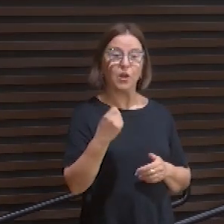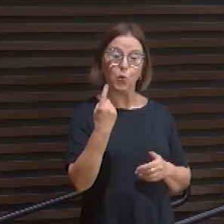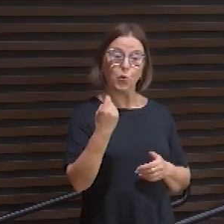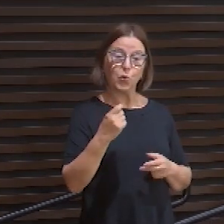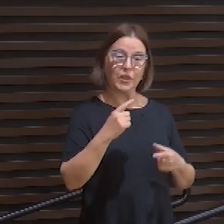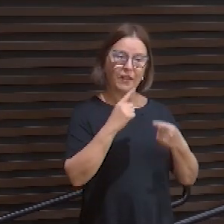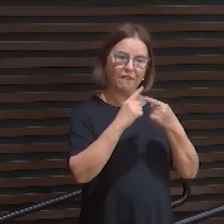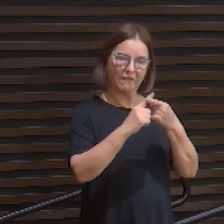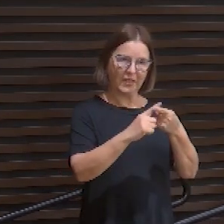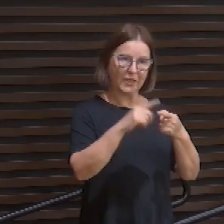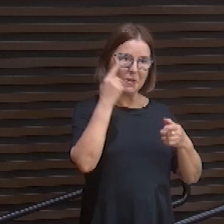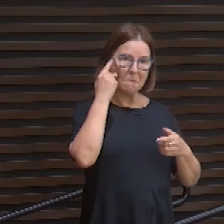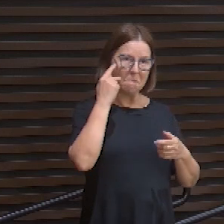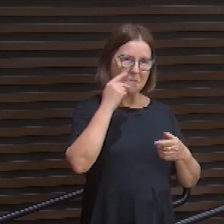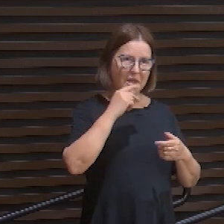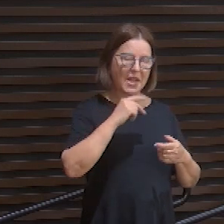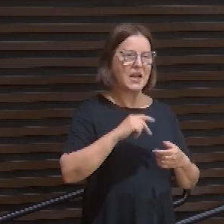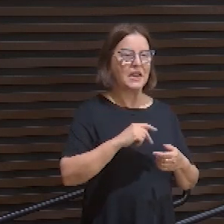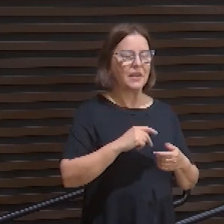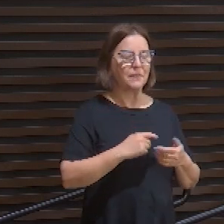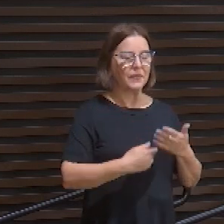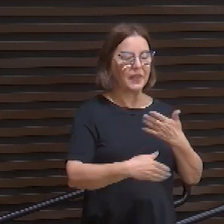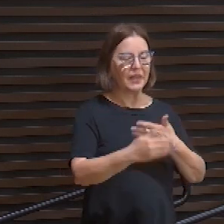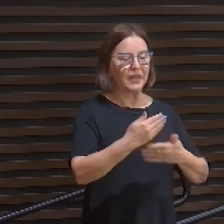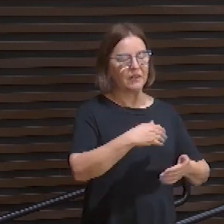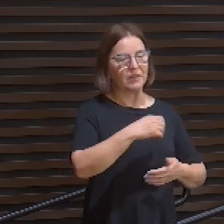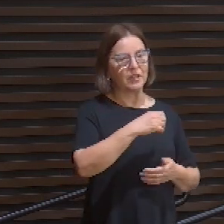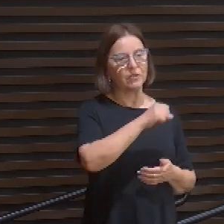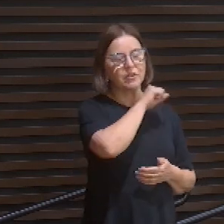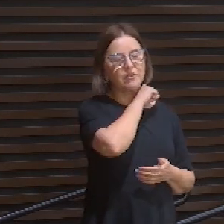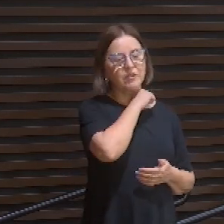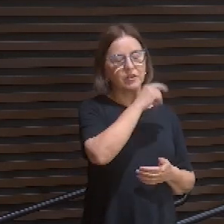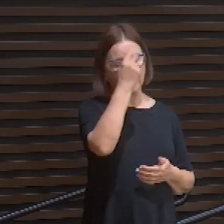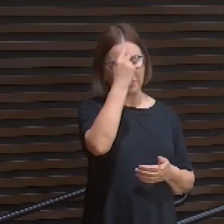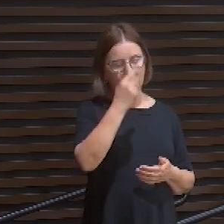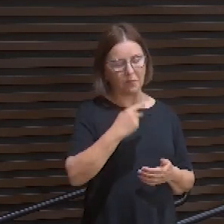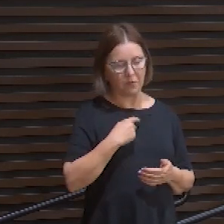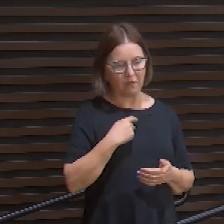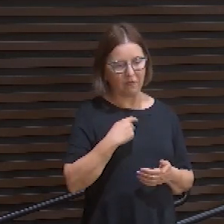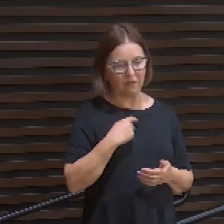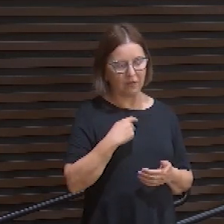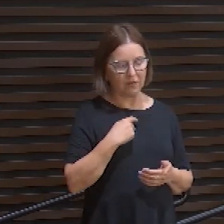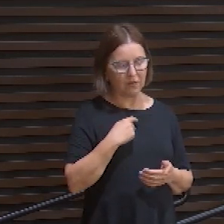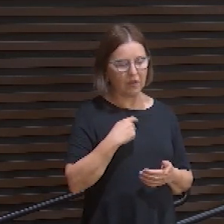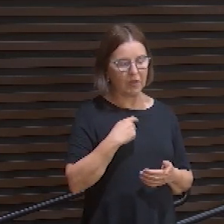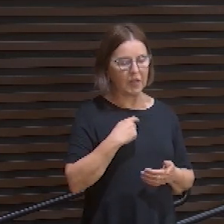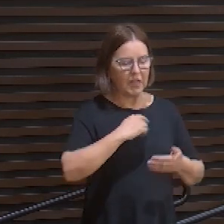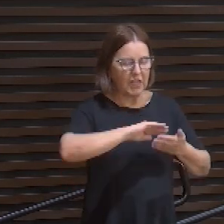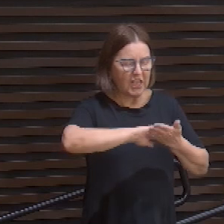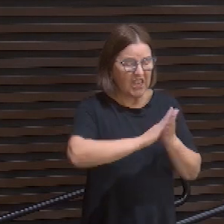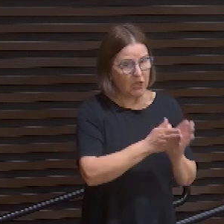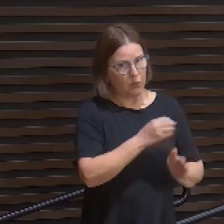aniquilar, pelo sacrifício de si mesmo, o pecado.